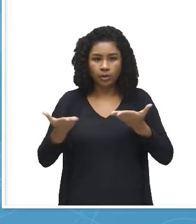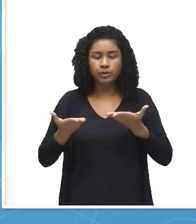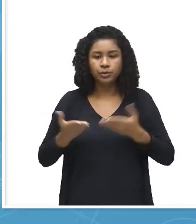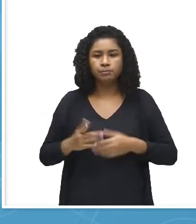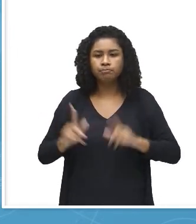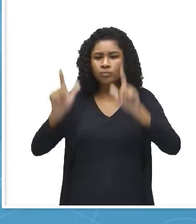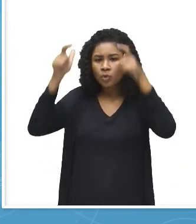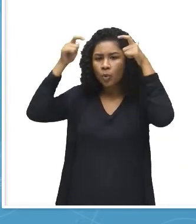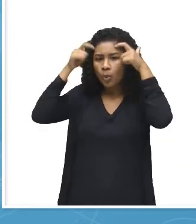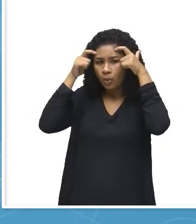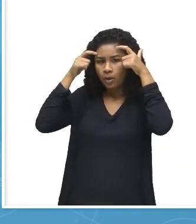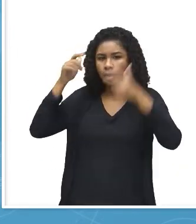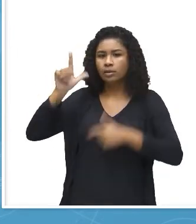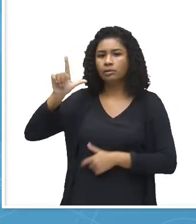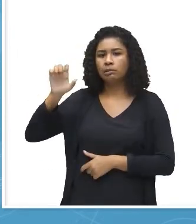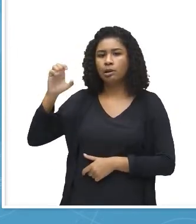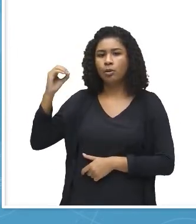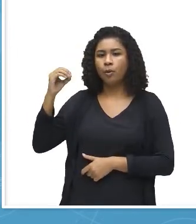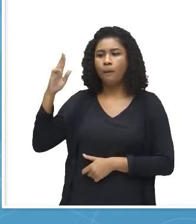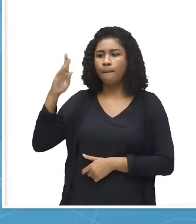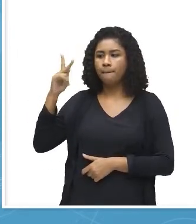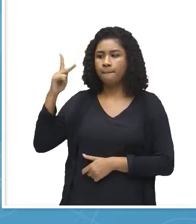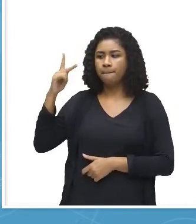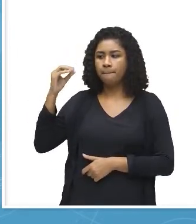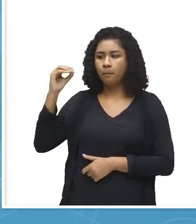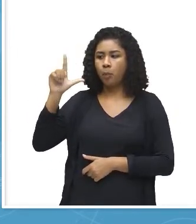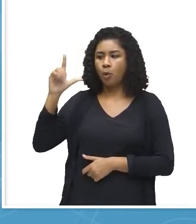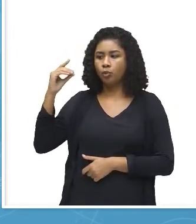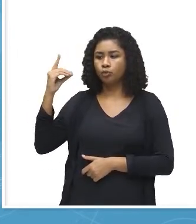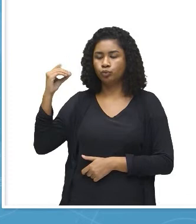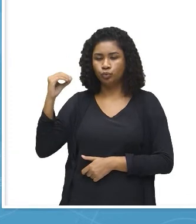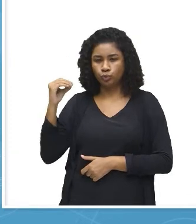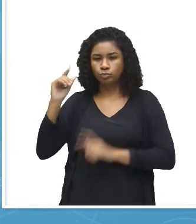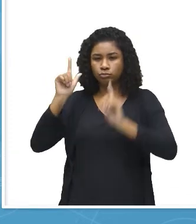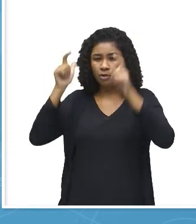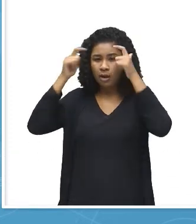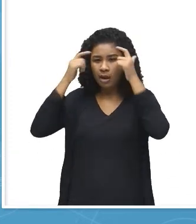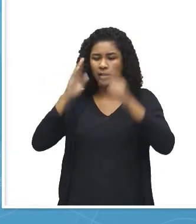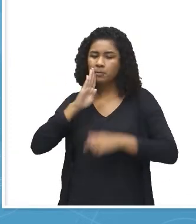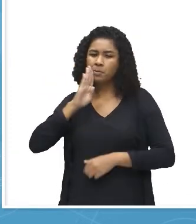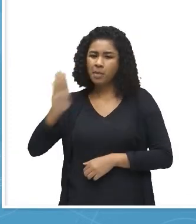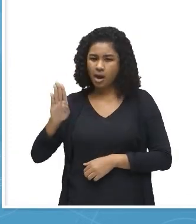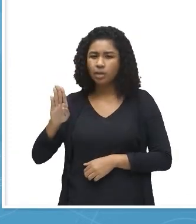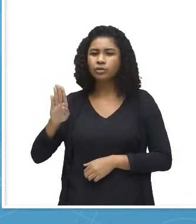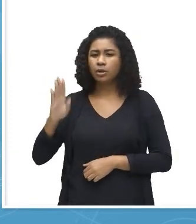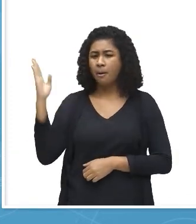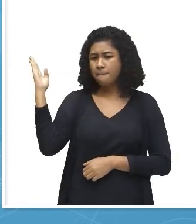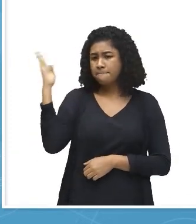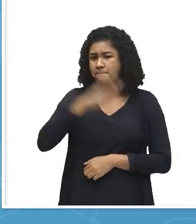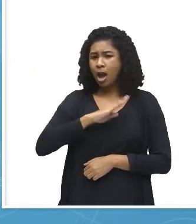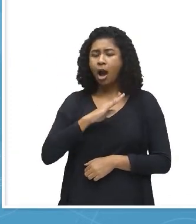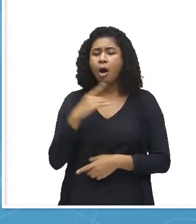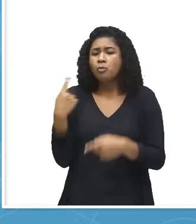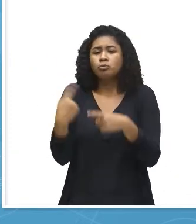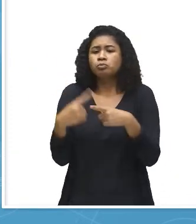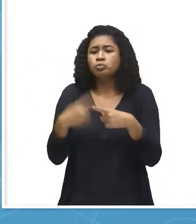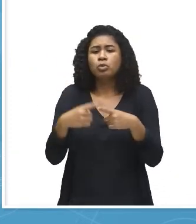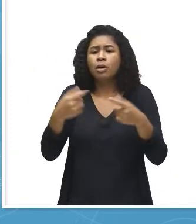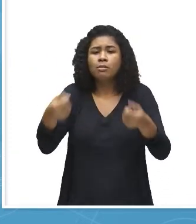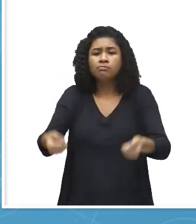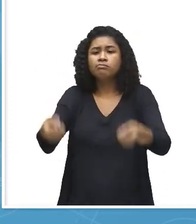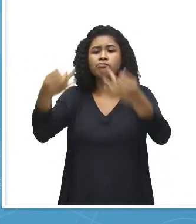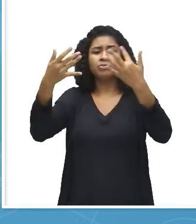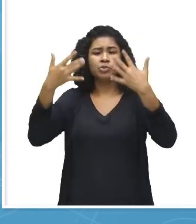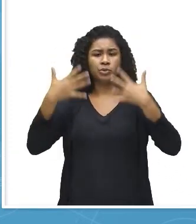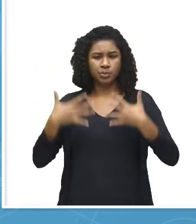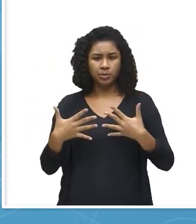opinião sobre as maldades do rei da Bélgica, Leopoldo II, com o povo do Congo e outros